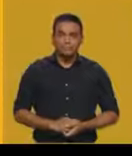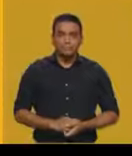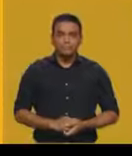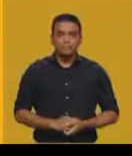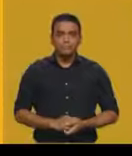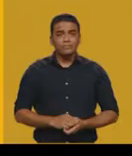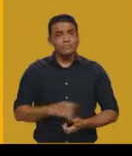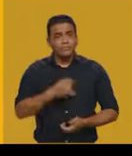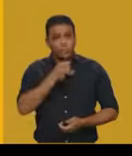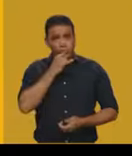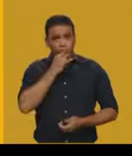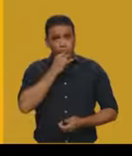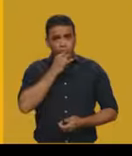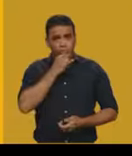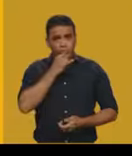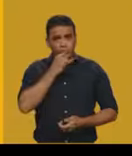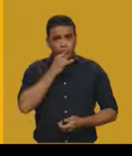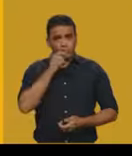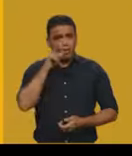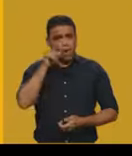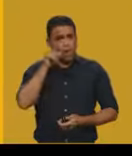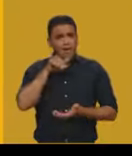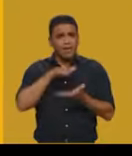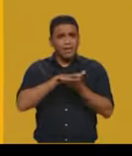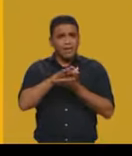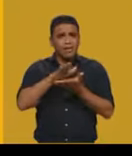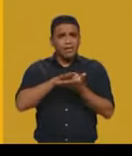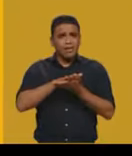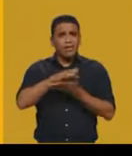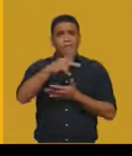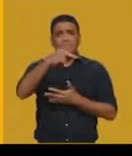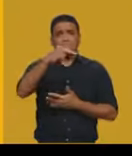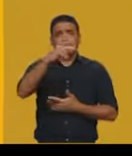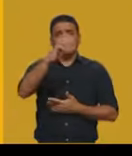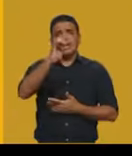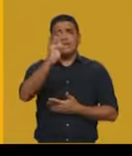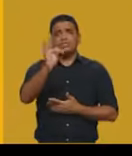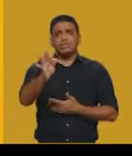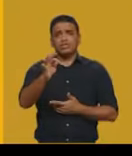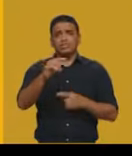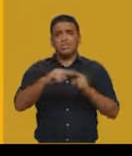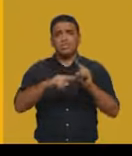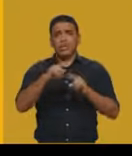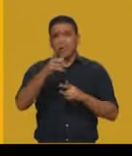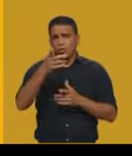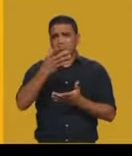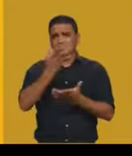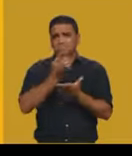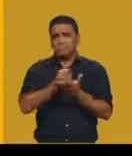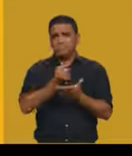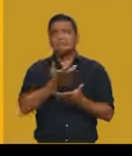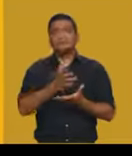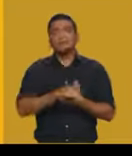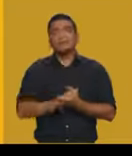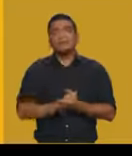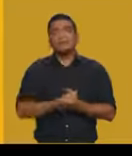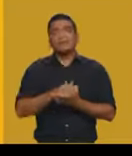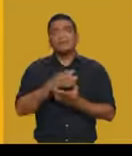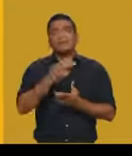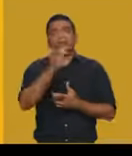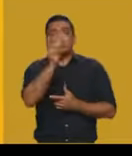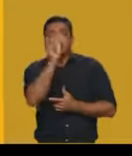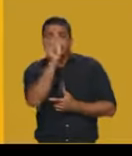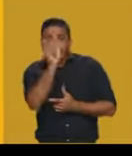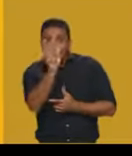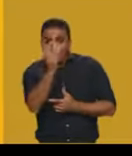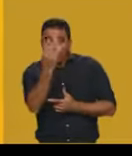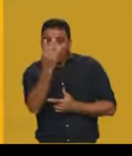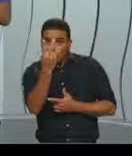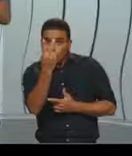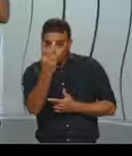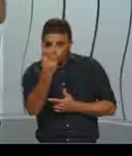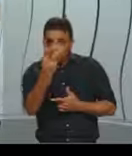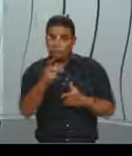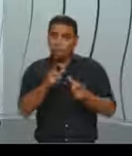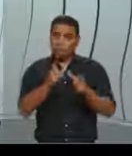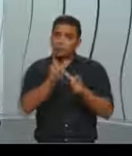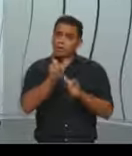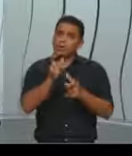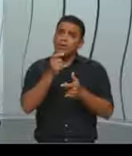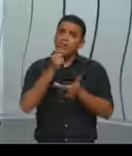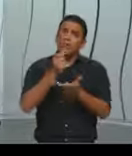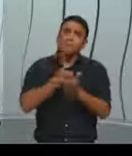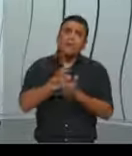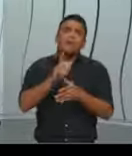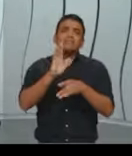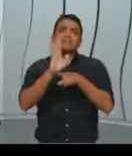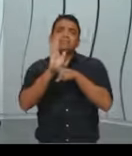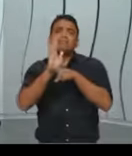Pegando o mesmo exemplo lá do PET, tá bom? 2 ingressos agora para o cinema. Peguei as mesmas pessoas. O que eu fiz? Eu tirei